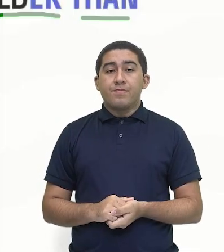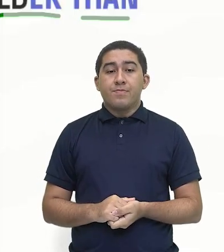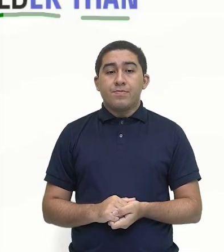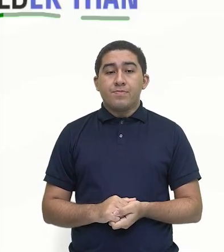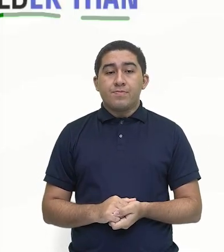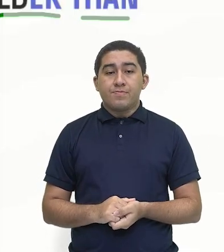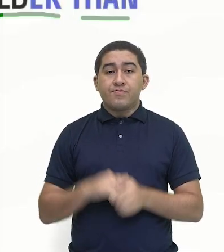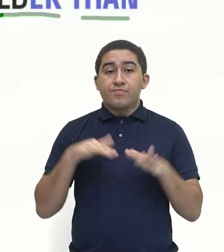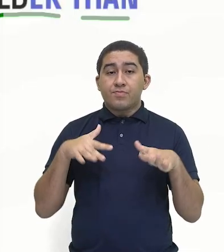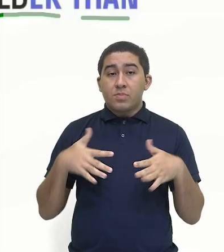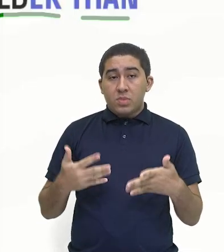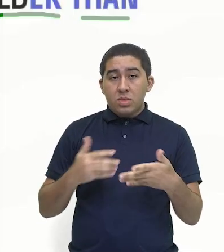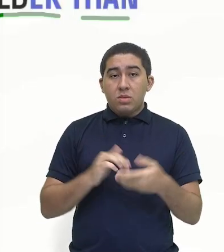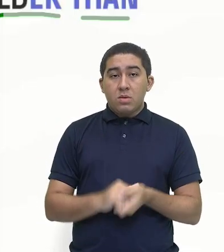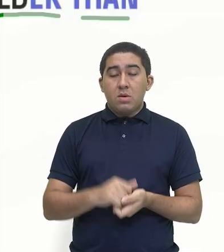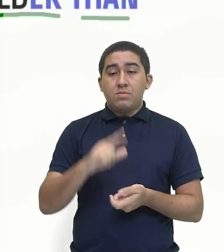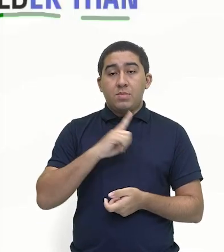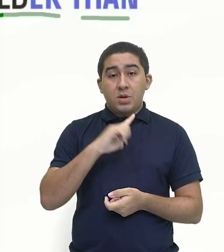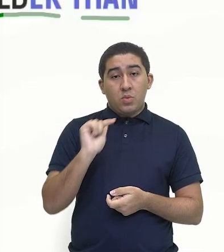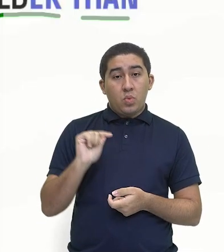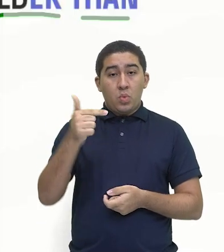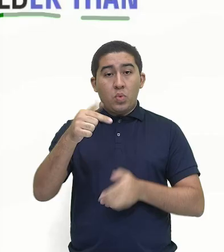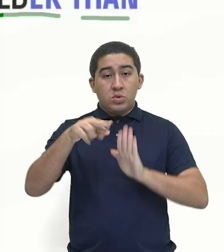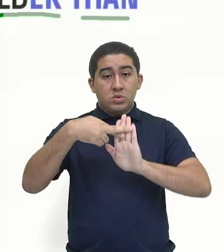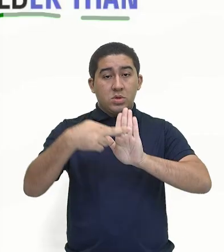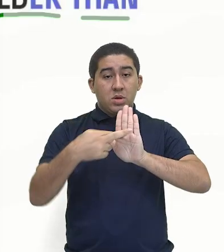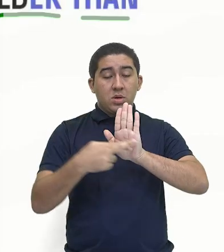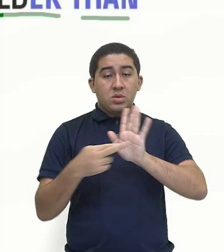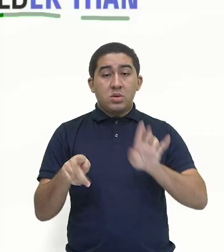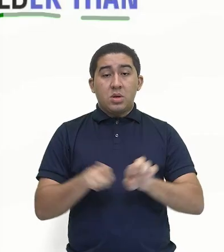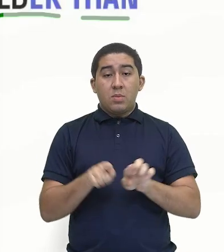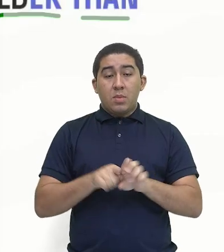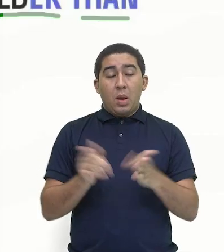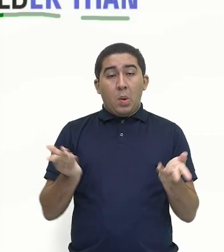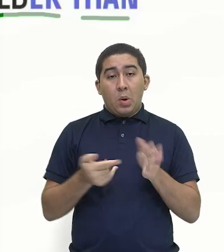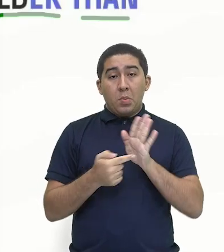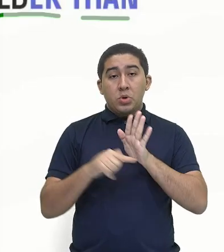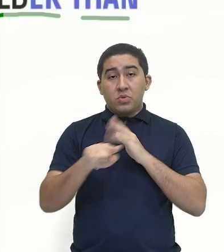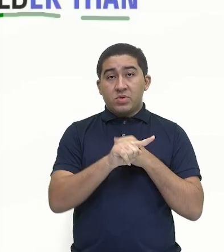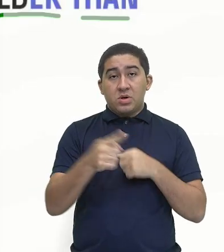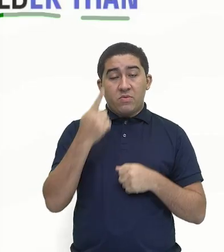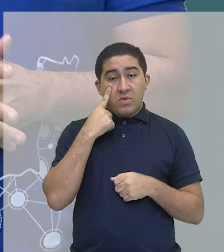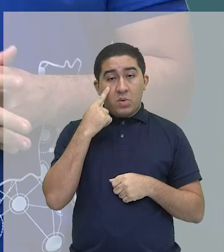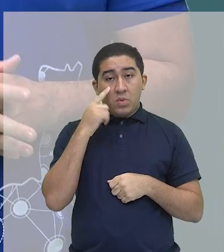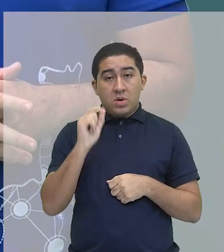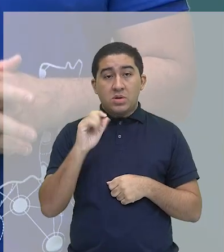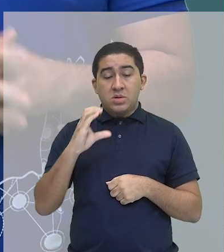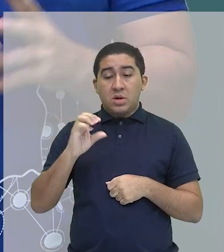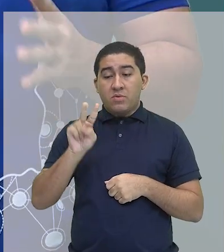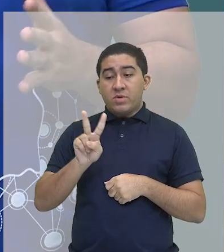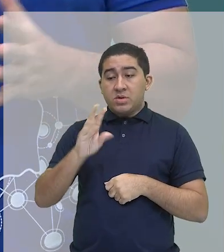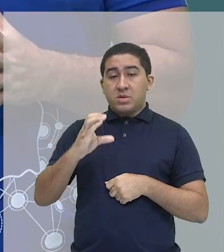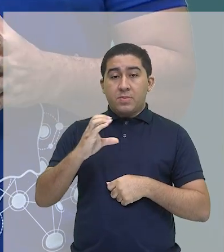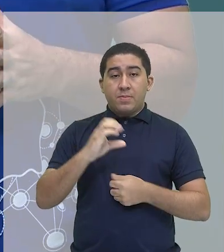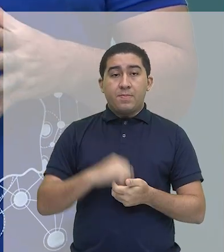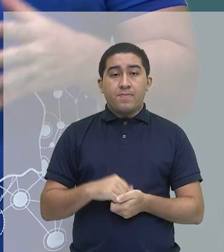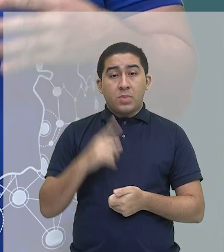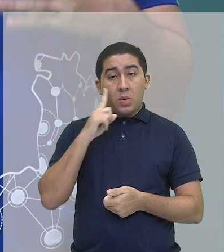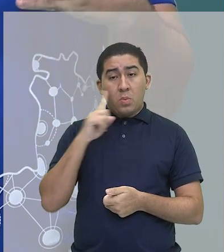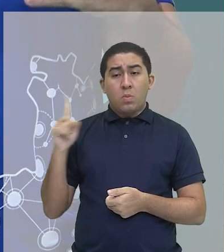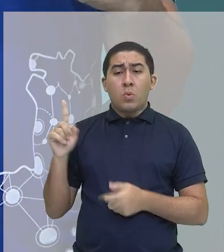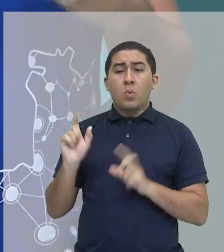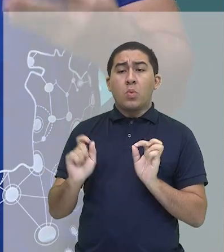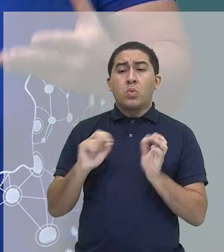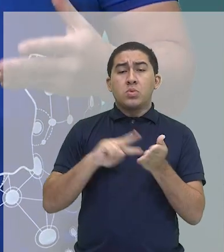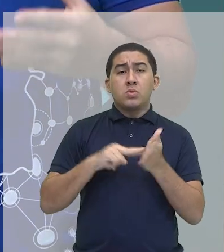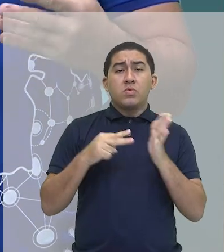Bom, existem outras regras e eu vou mostrar para vocês a regra do CVC. É esta aqui. O que é